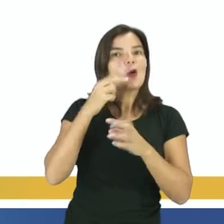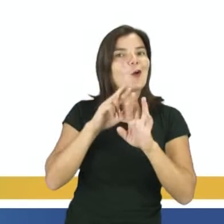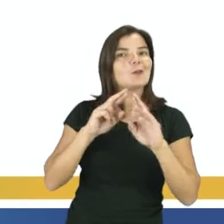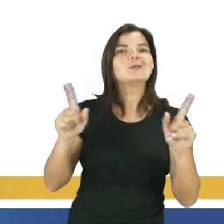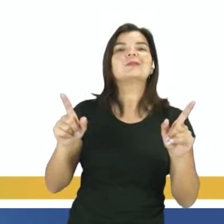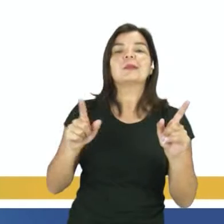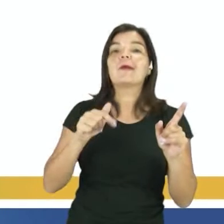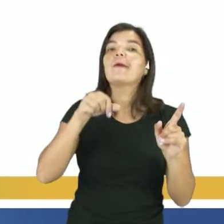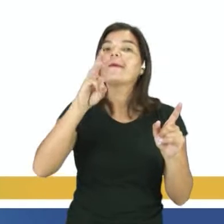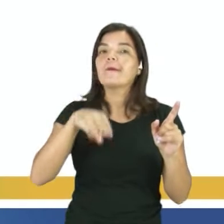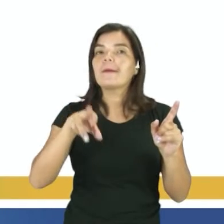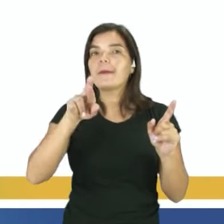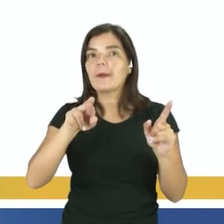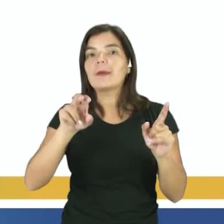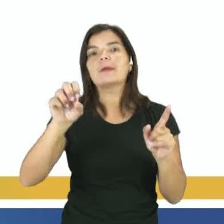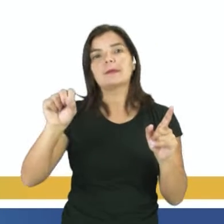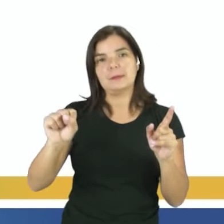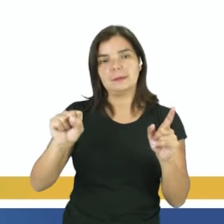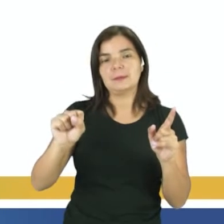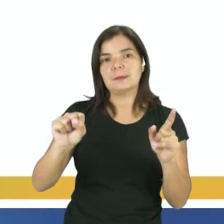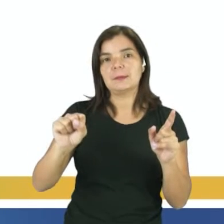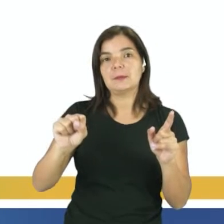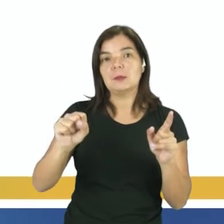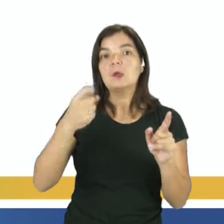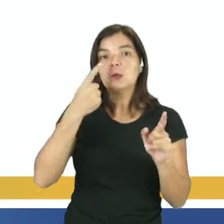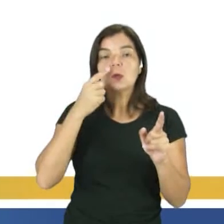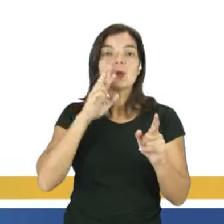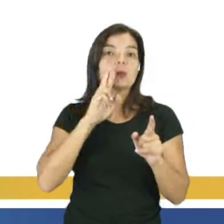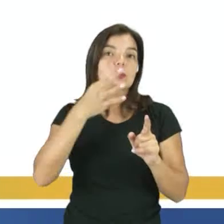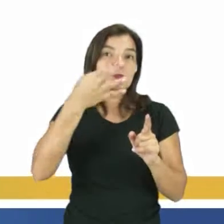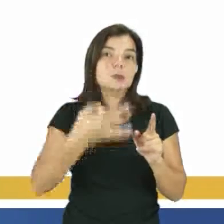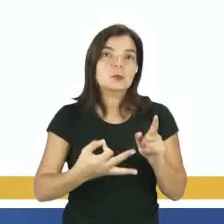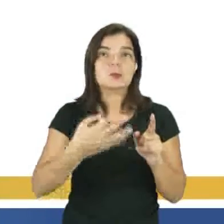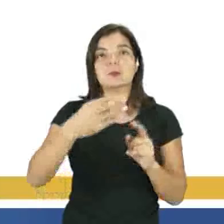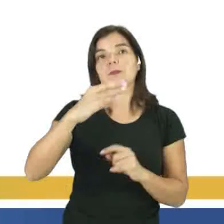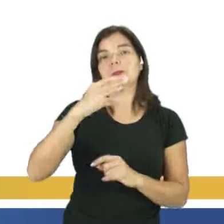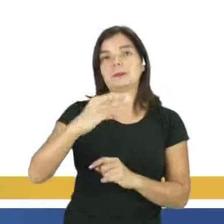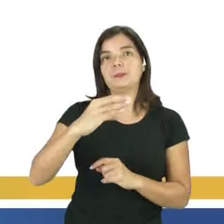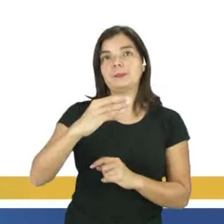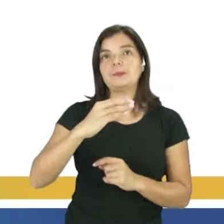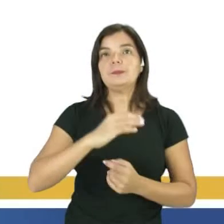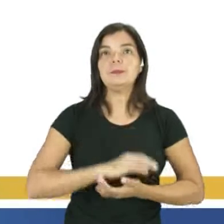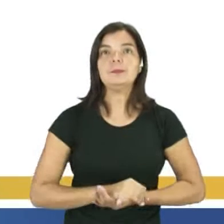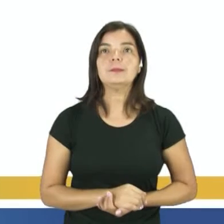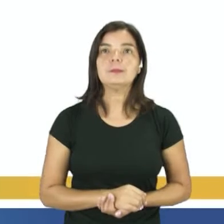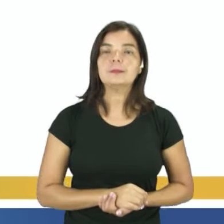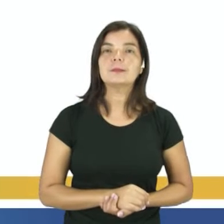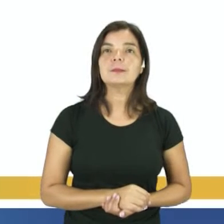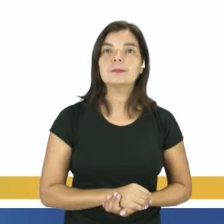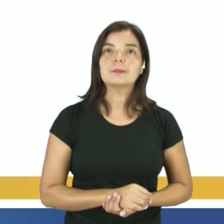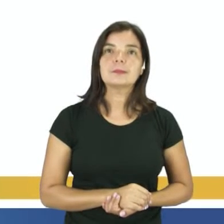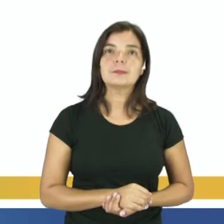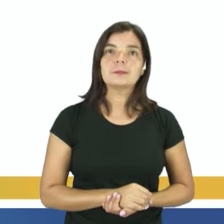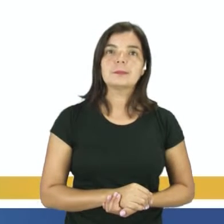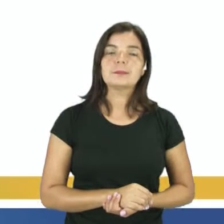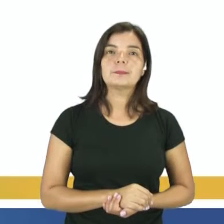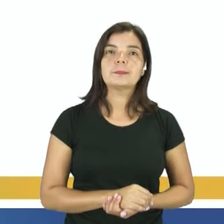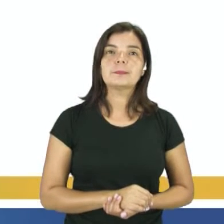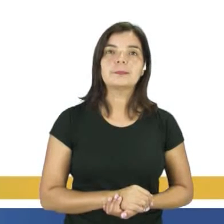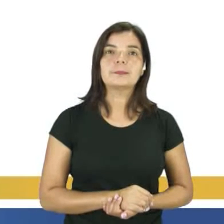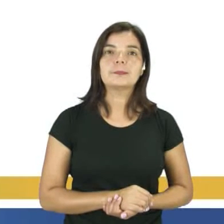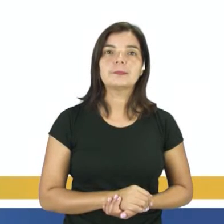distinguir quem é R e quem é S. Então a resposta correta seria, né, a letra C.